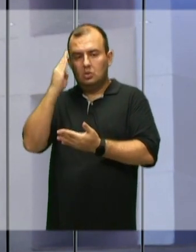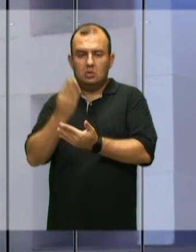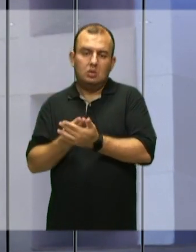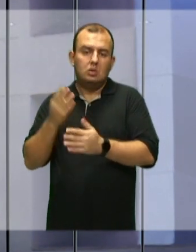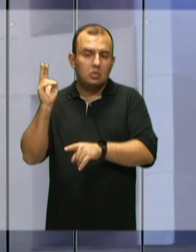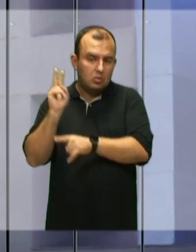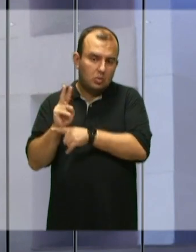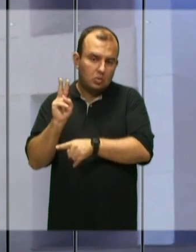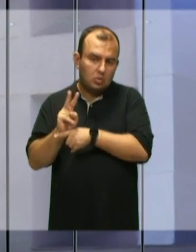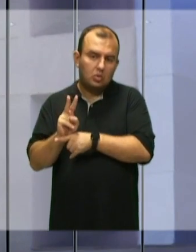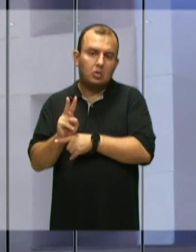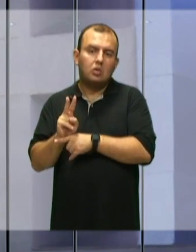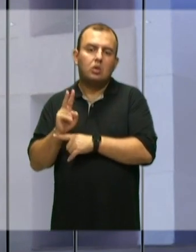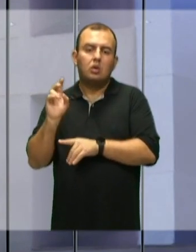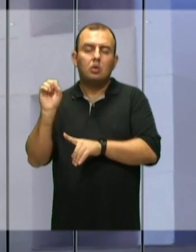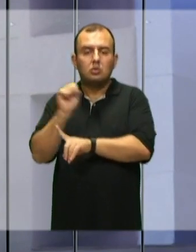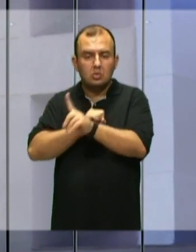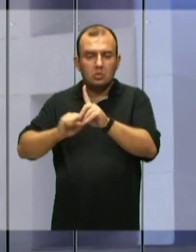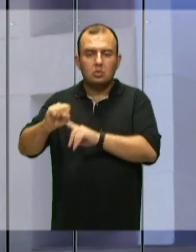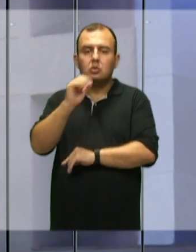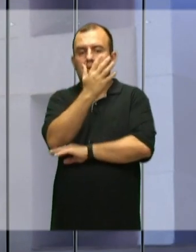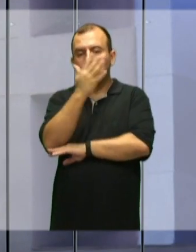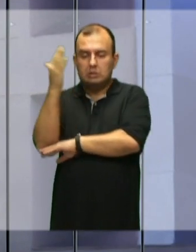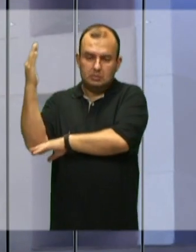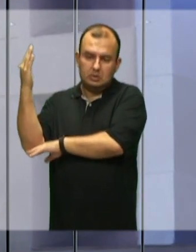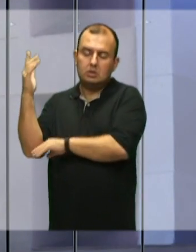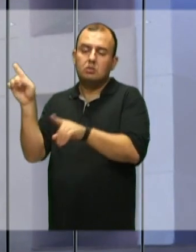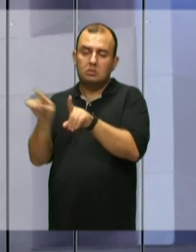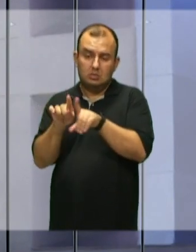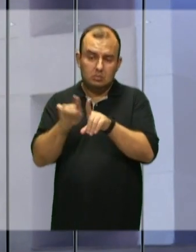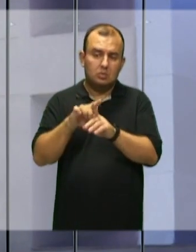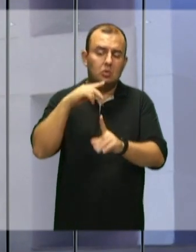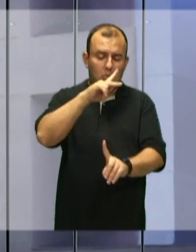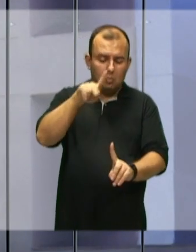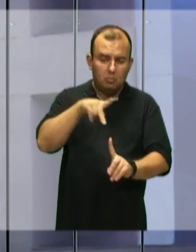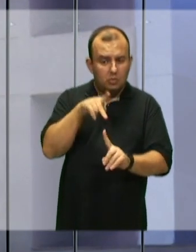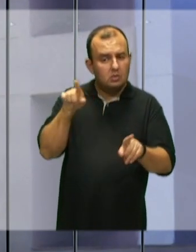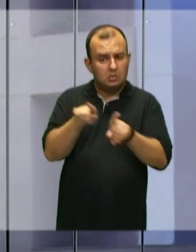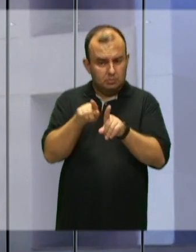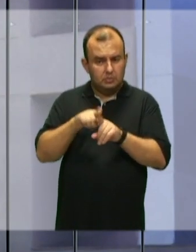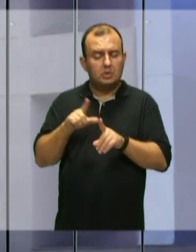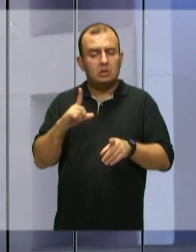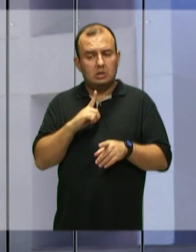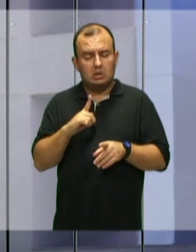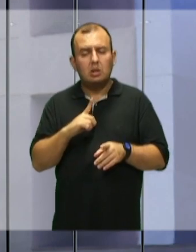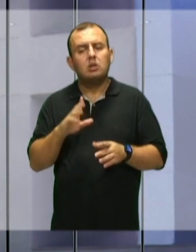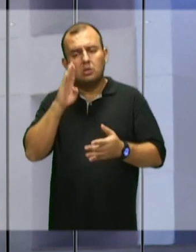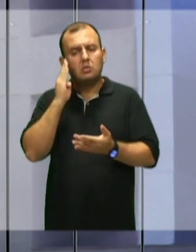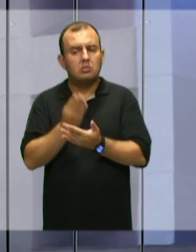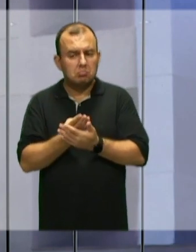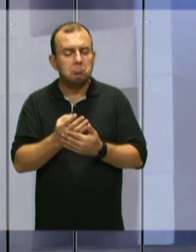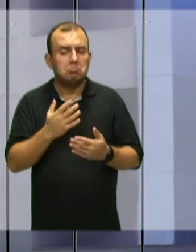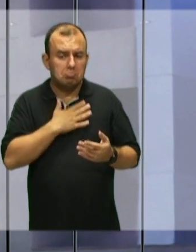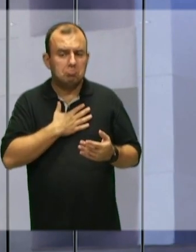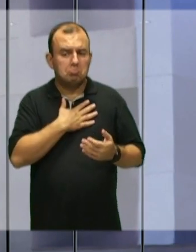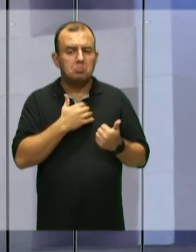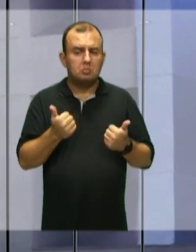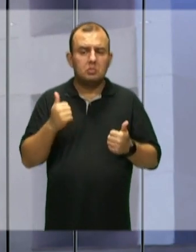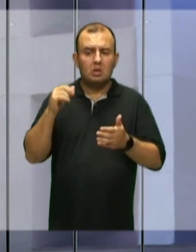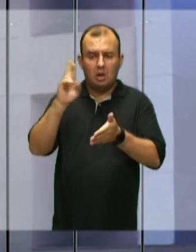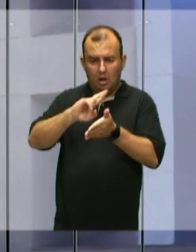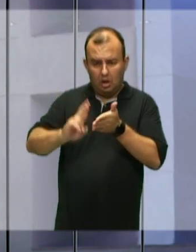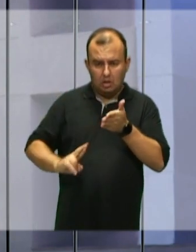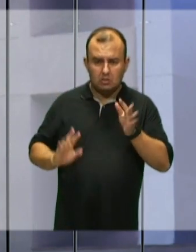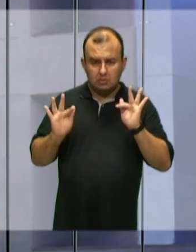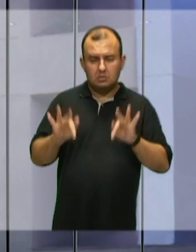o cuidado eh socioambiental e isso é importante o plano também traz isso então Eu acredito que ele ficou contento a redação final também